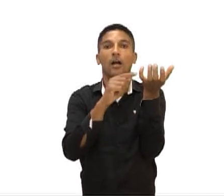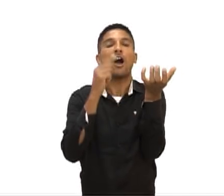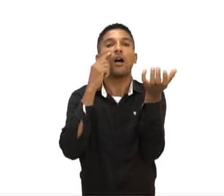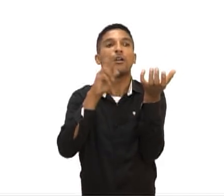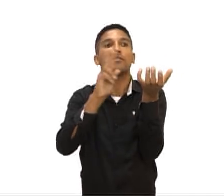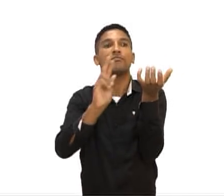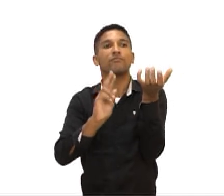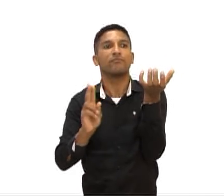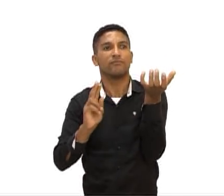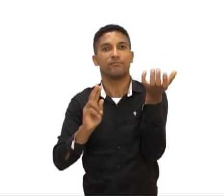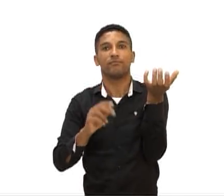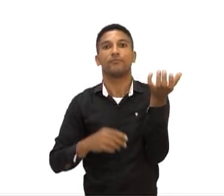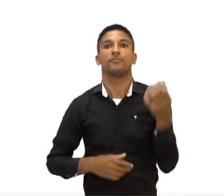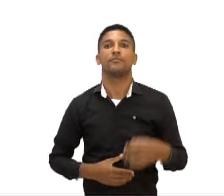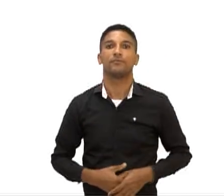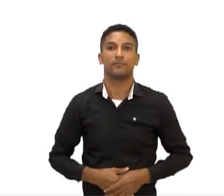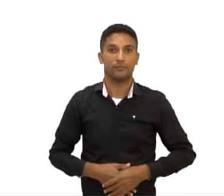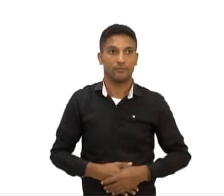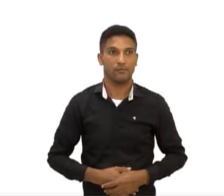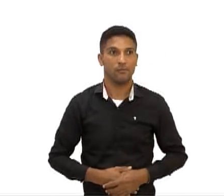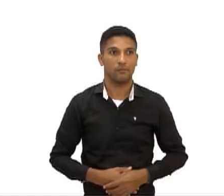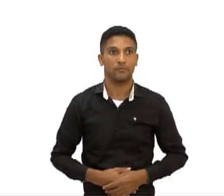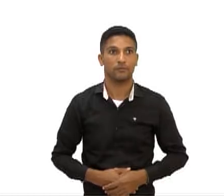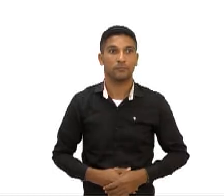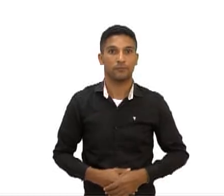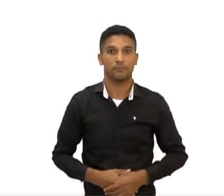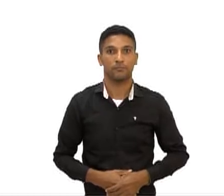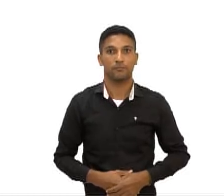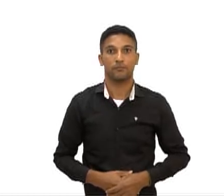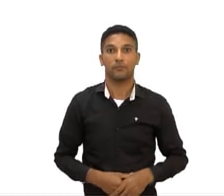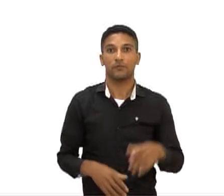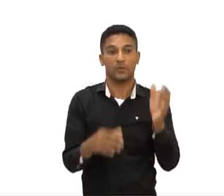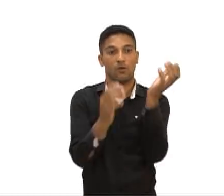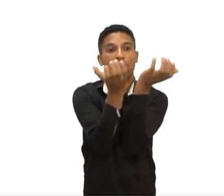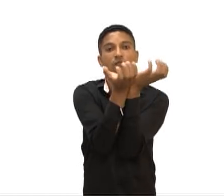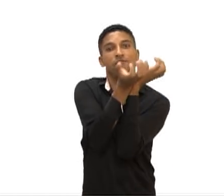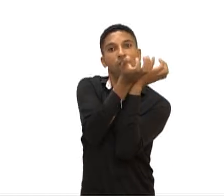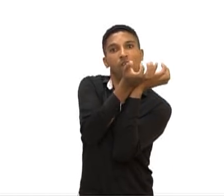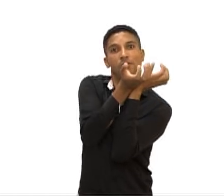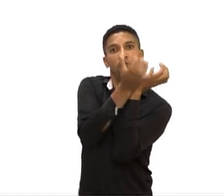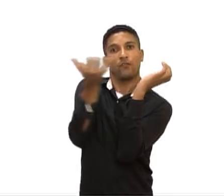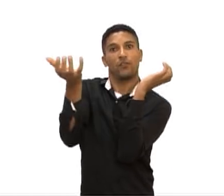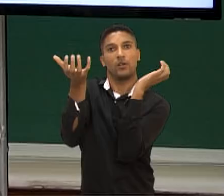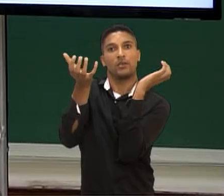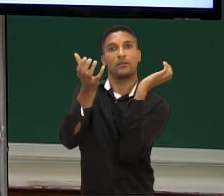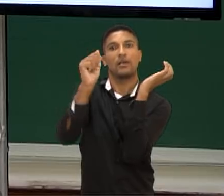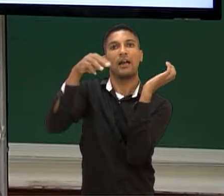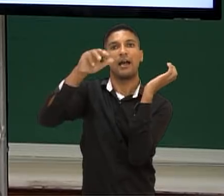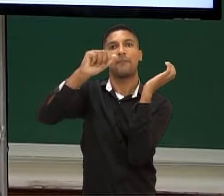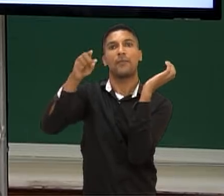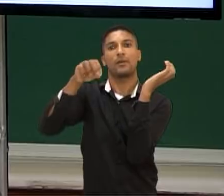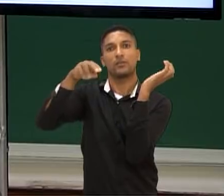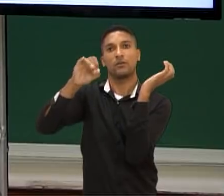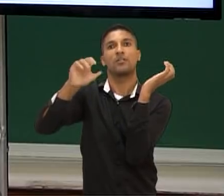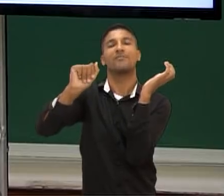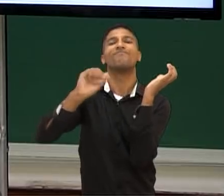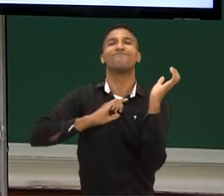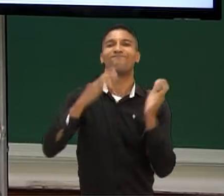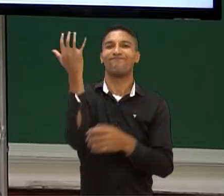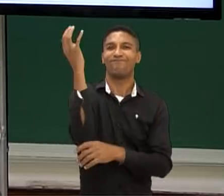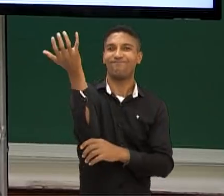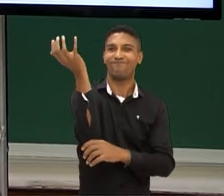vitória régia. A floresta amazônica é a vegetação brasileira mais atingida pelo